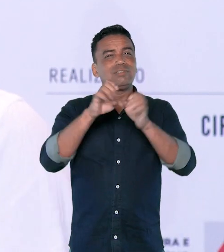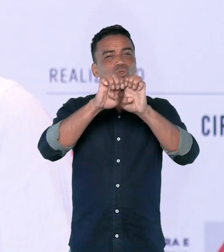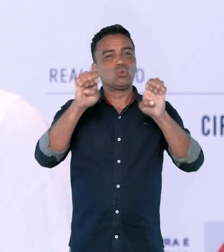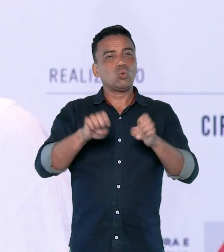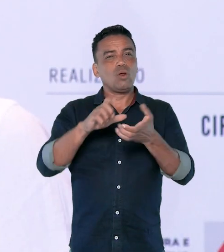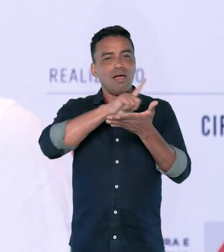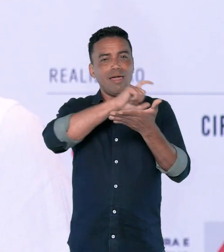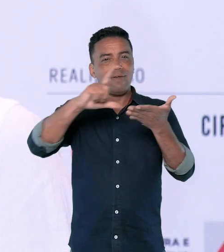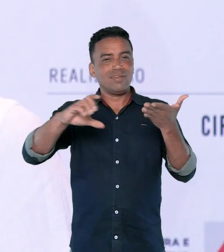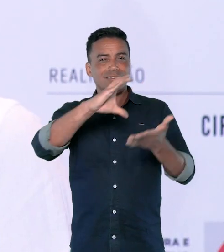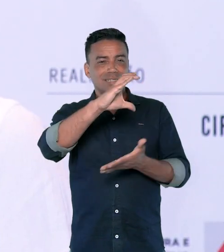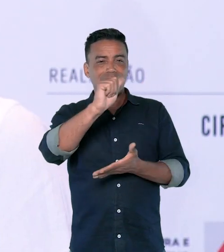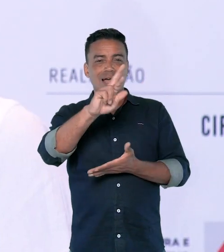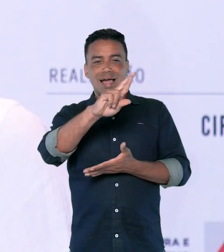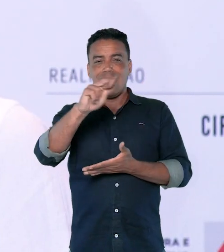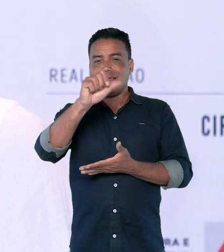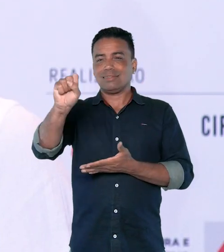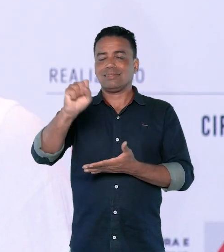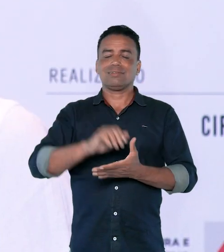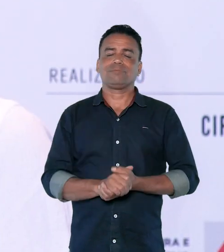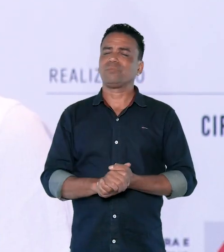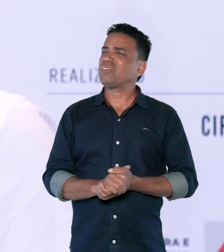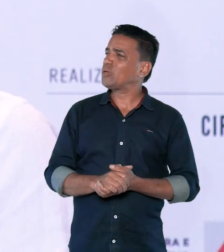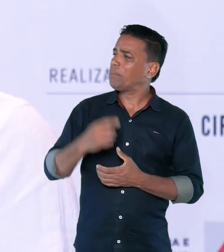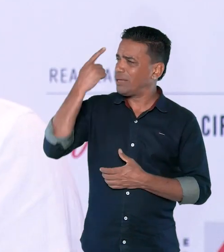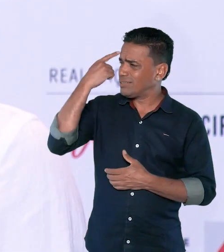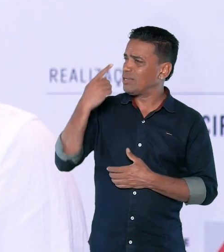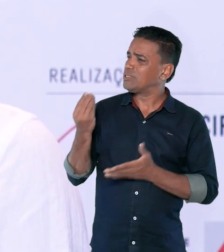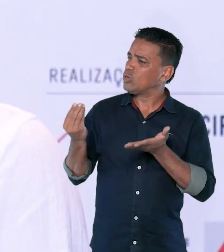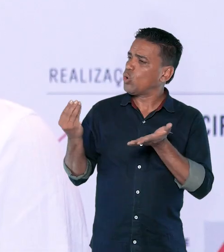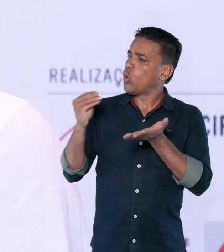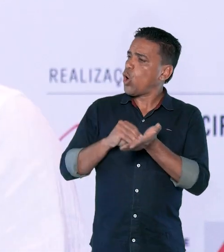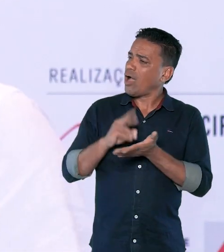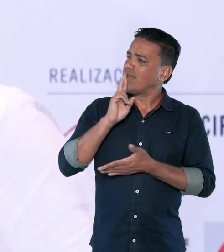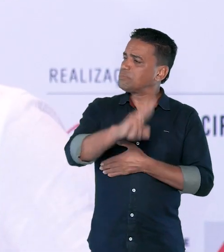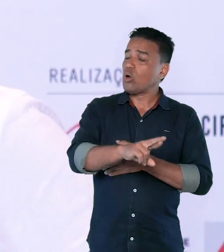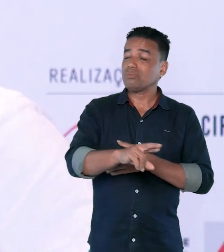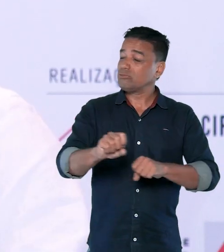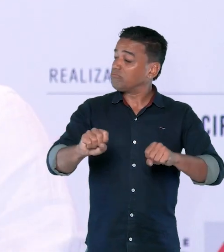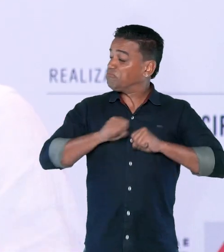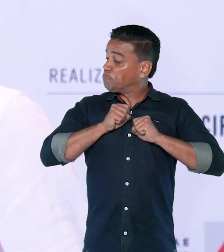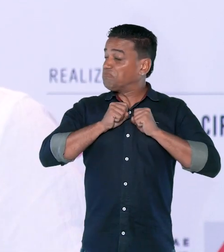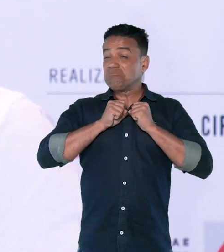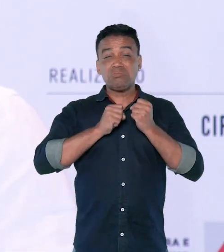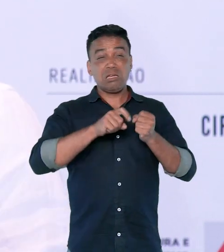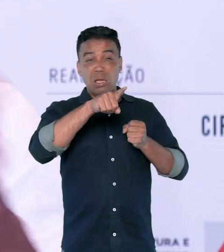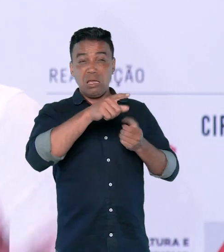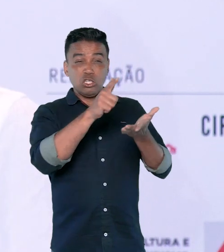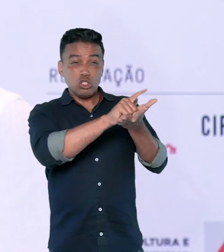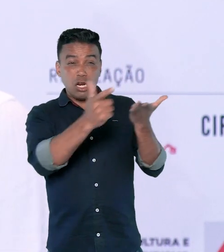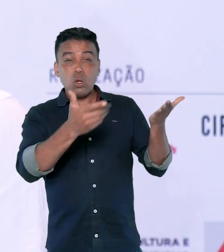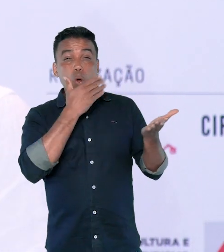vida, e eu pensei, eu preciso escrever uma resposta, mas eu estava com muita raiva, assim, né? Porque ele descreveu